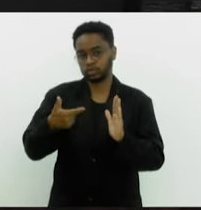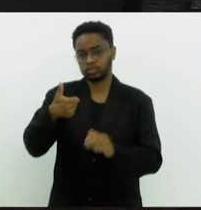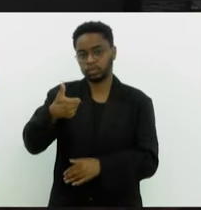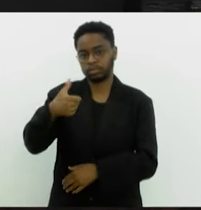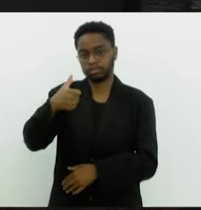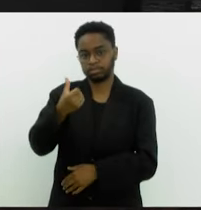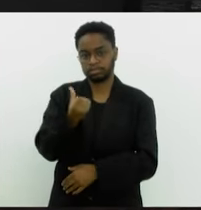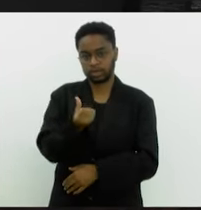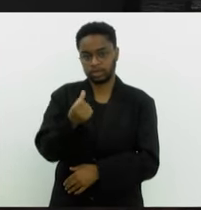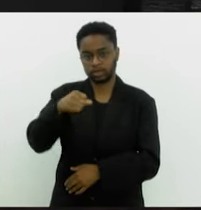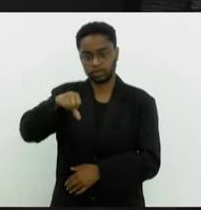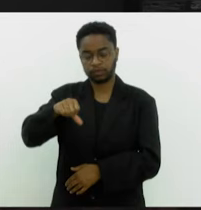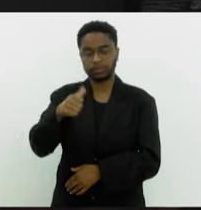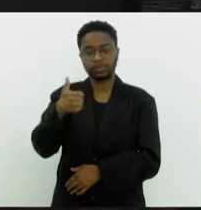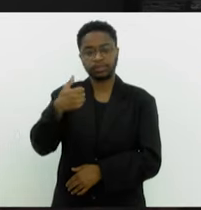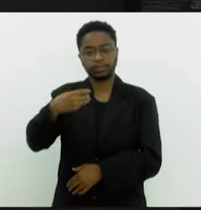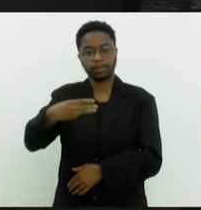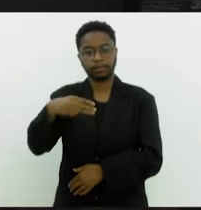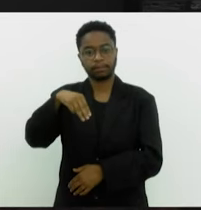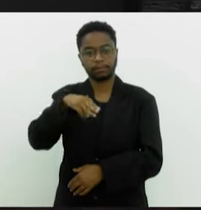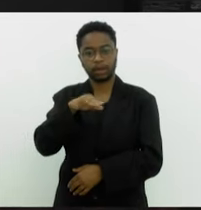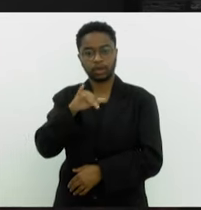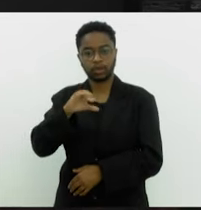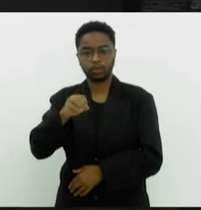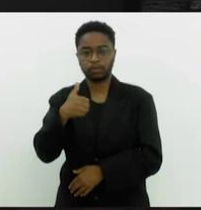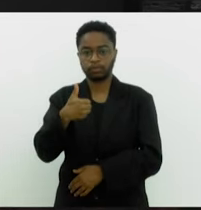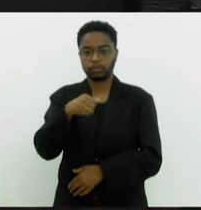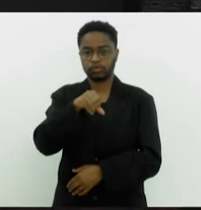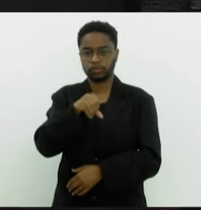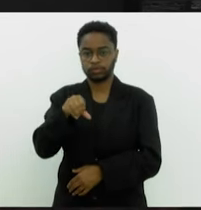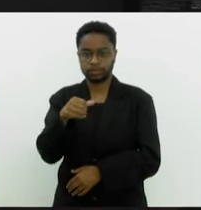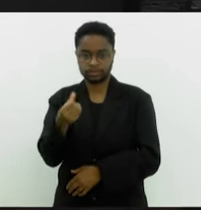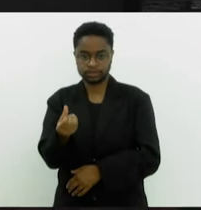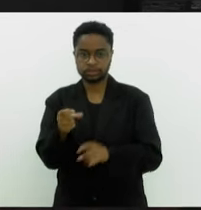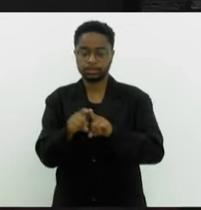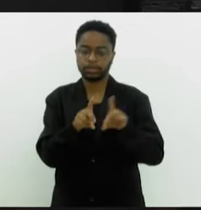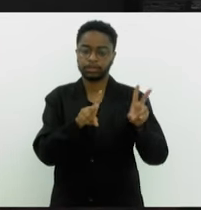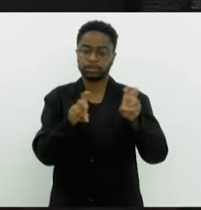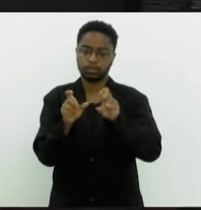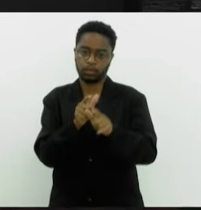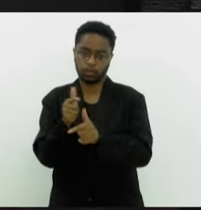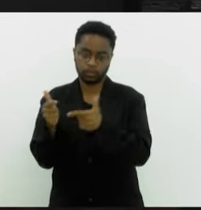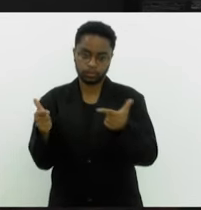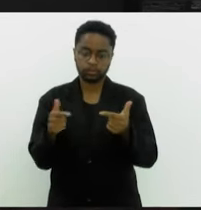22.169, de 13 de maio de 96, e dá outras providências. Parecer da